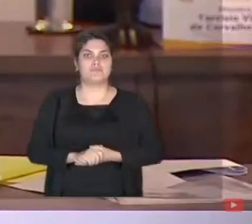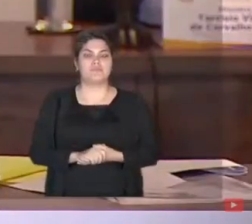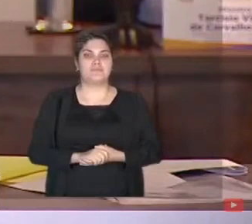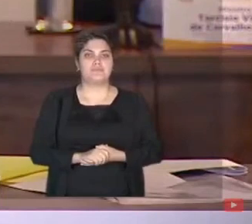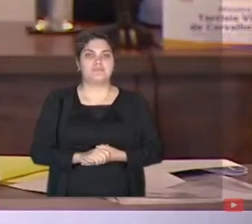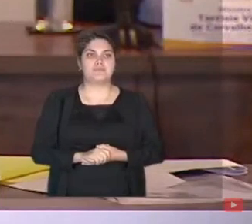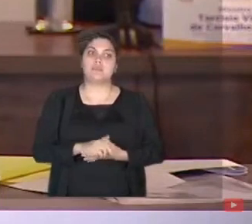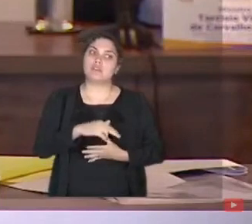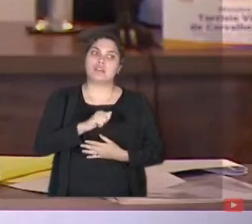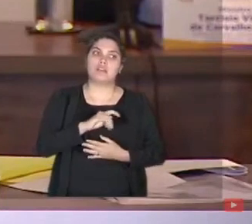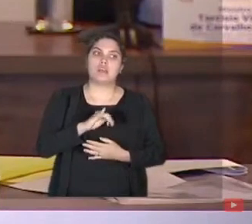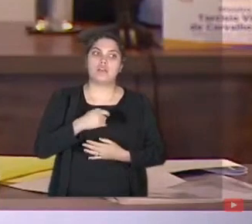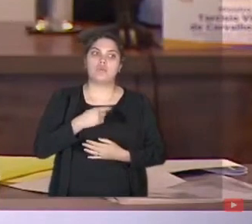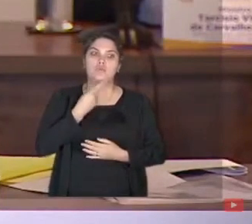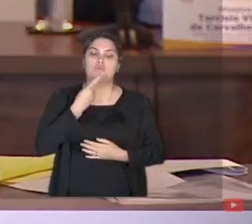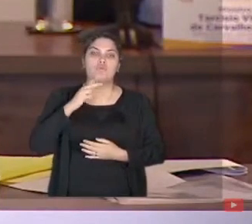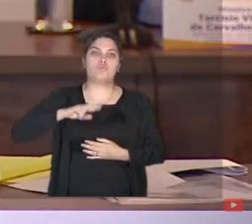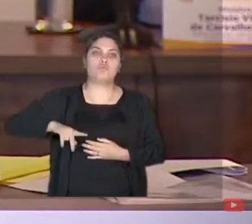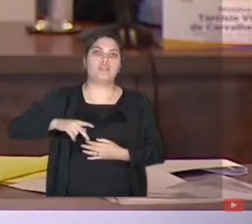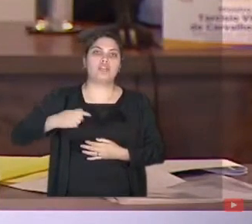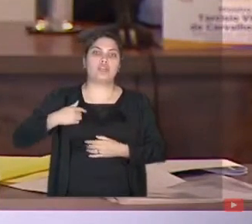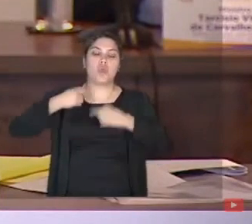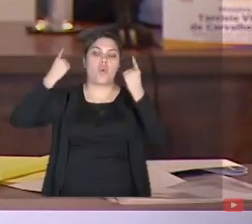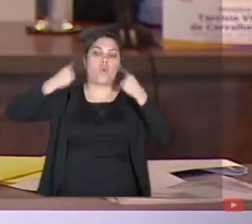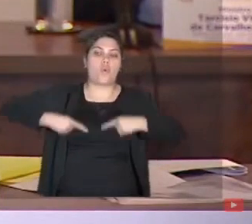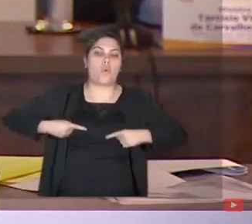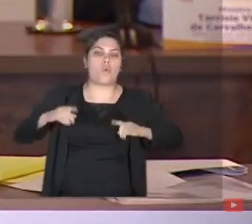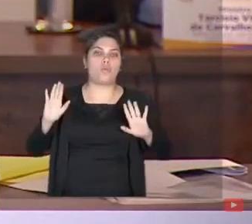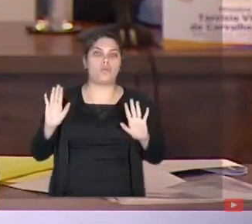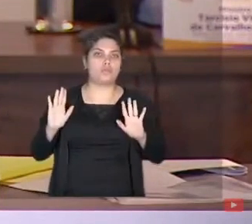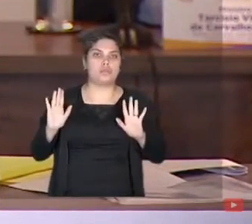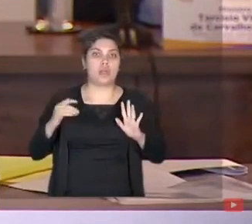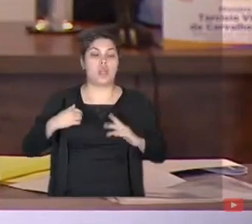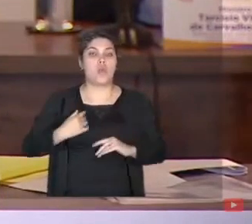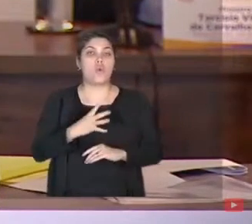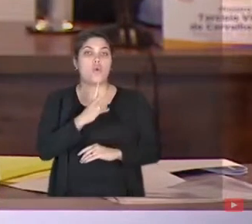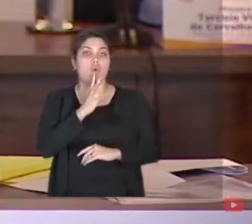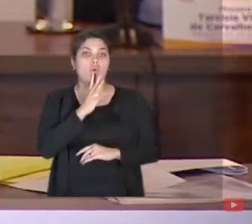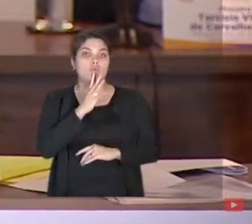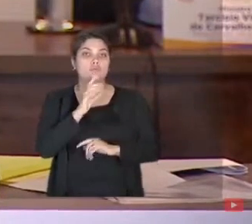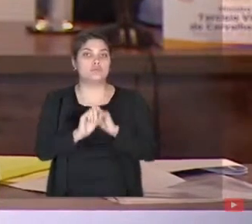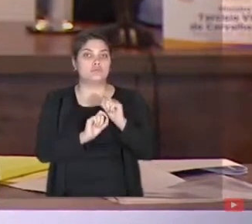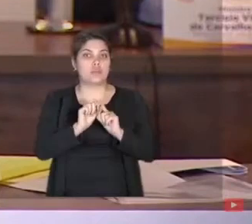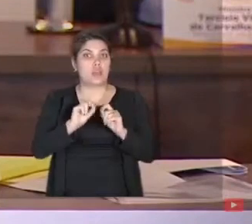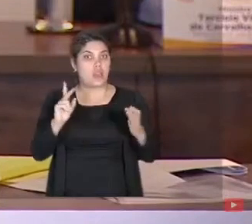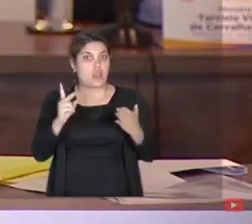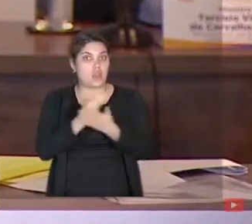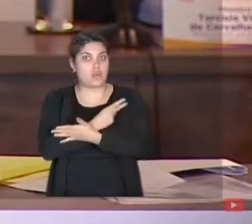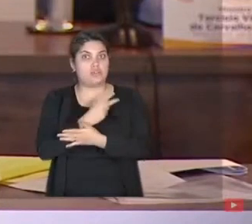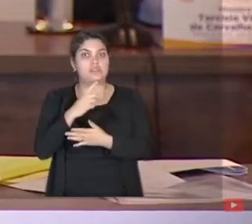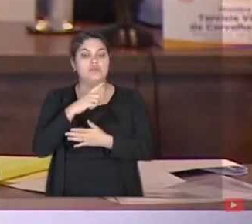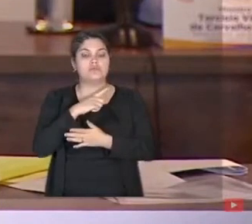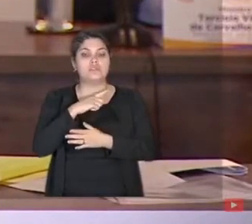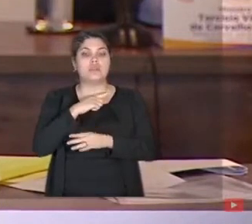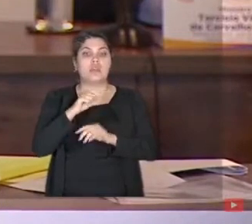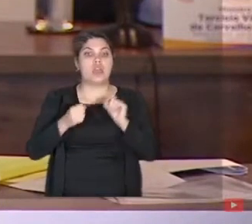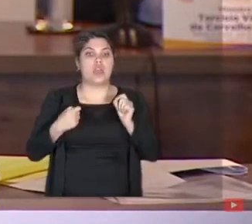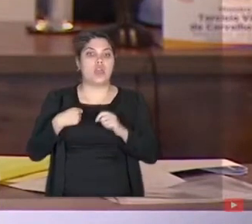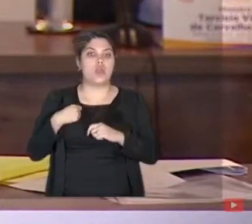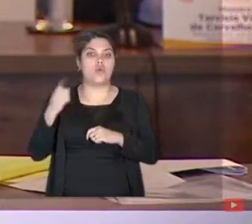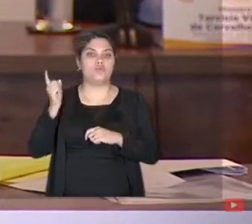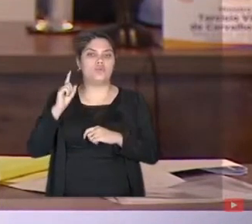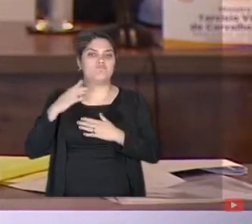Natália, eu não disse propriamente que eu era contra. Eu, quando tomei conhecimento de que tinha havido a centralização, eu disse que eu não